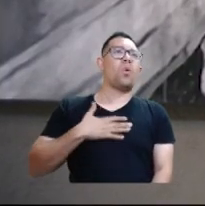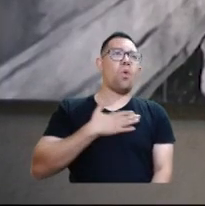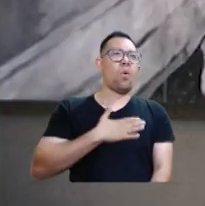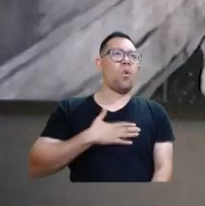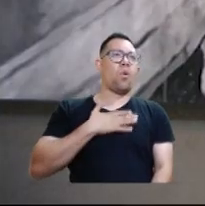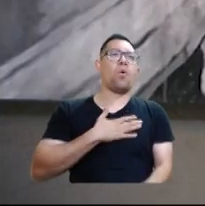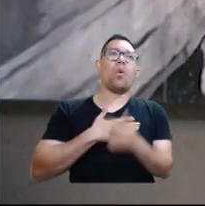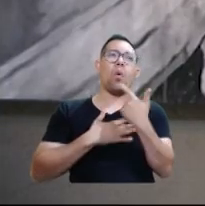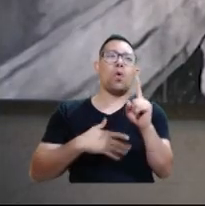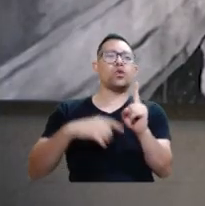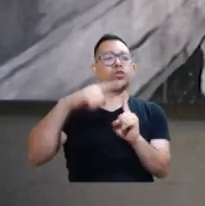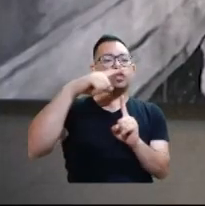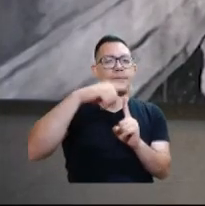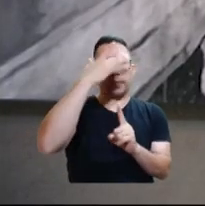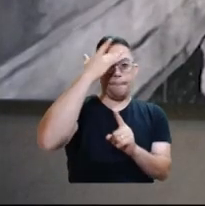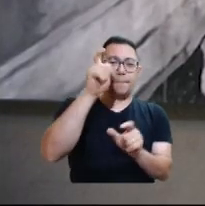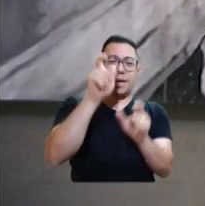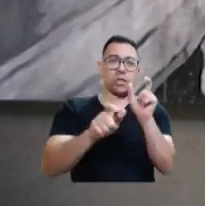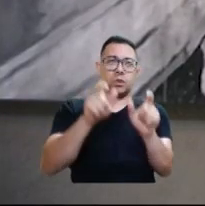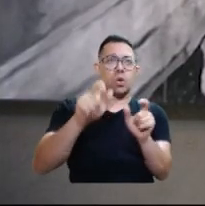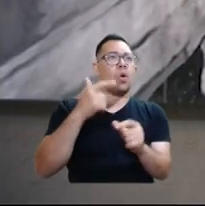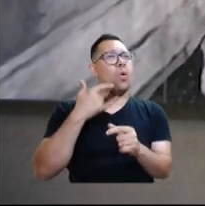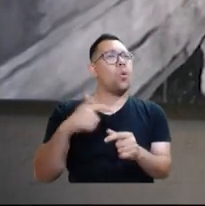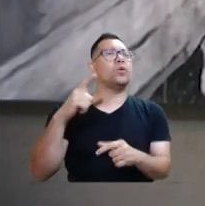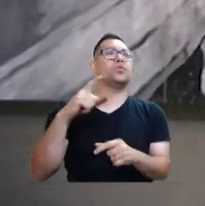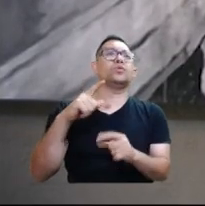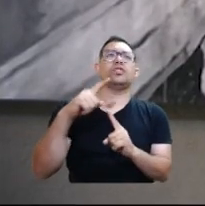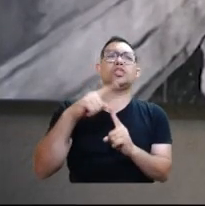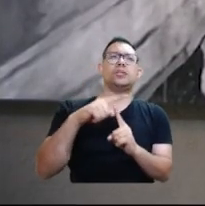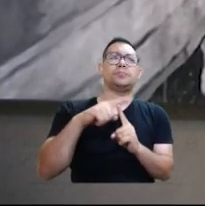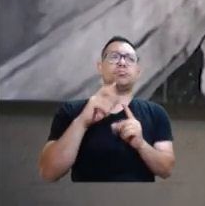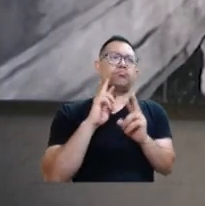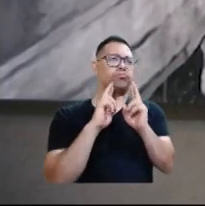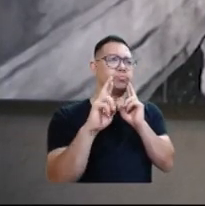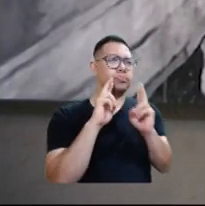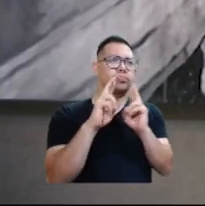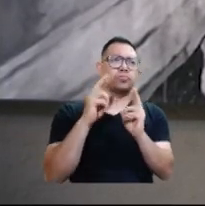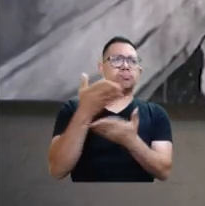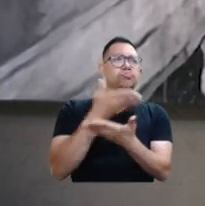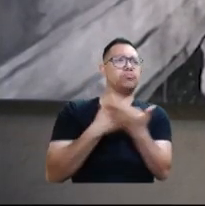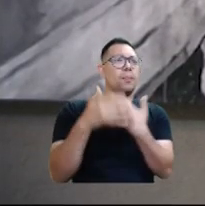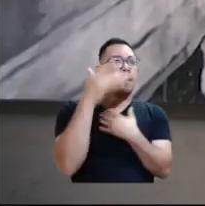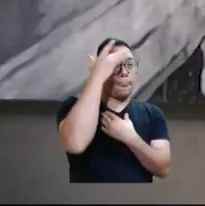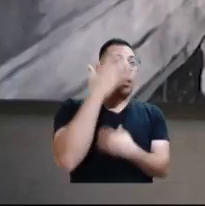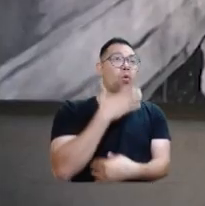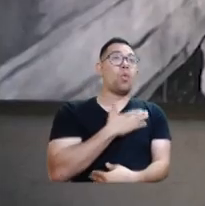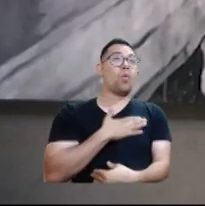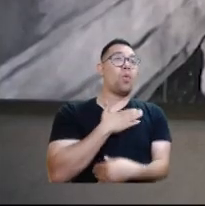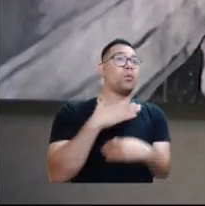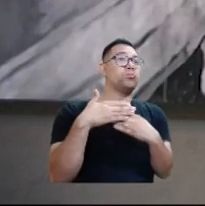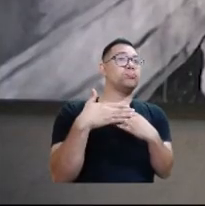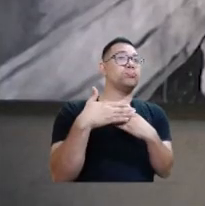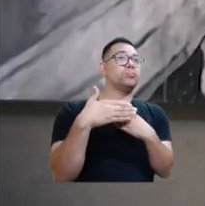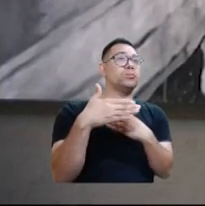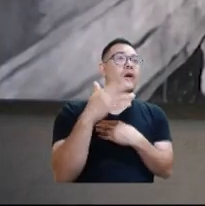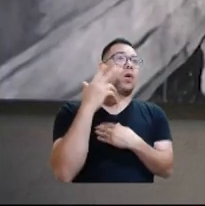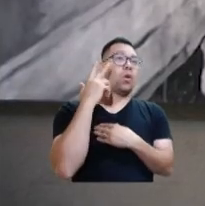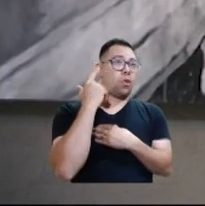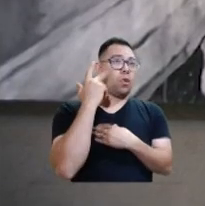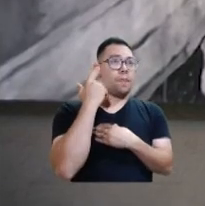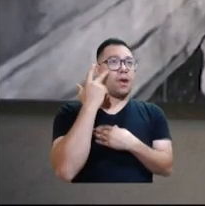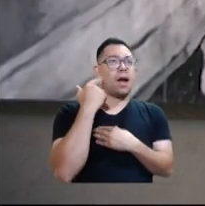por esses outros filmes, né, então outro tipo de público, outro tipo de relacionamento. E essas pessoas também começavam a consumir